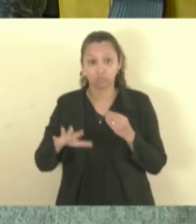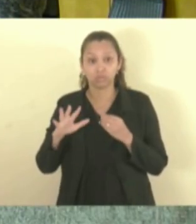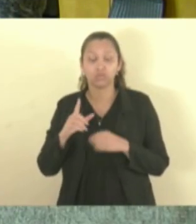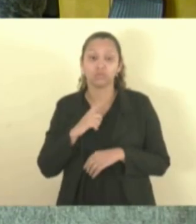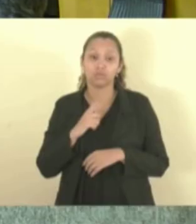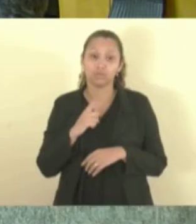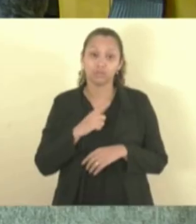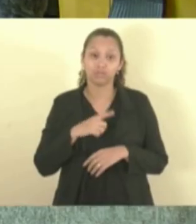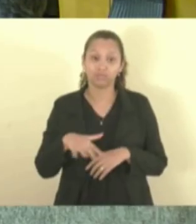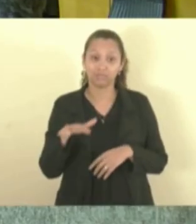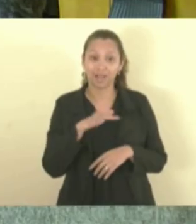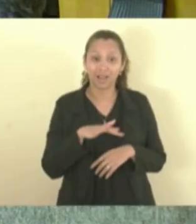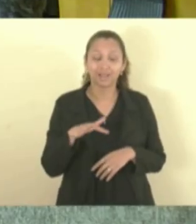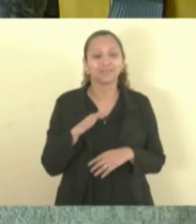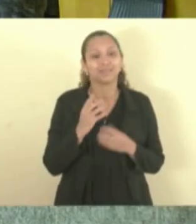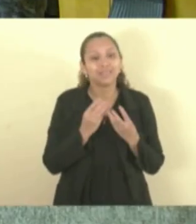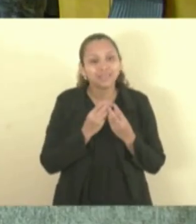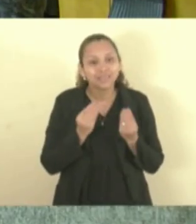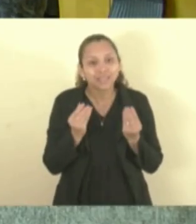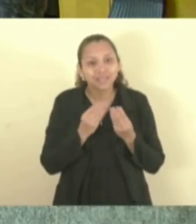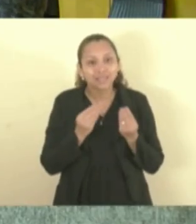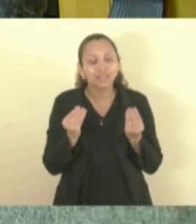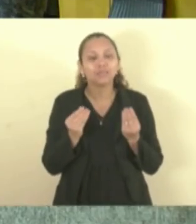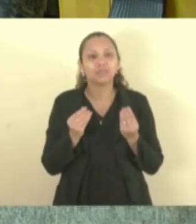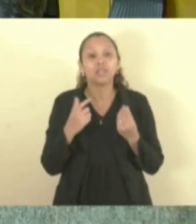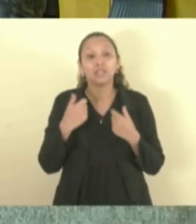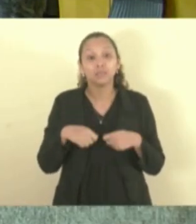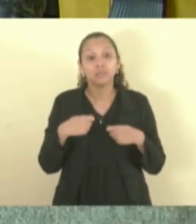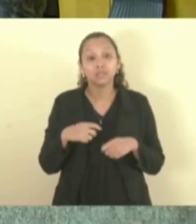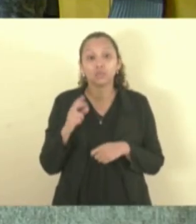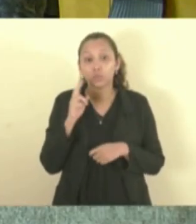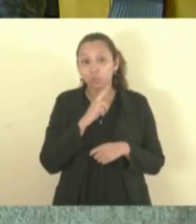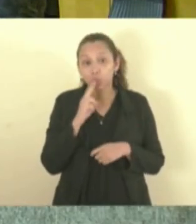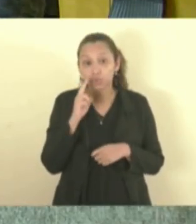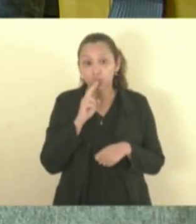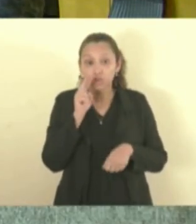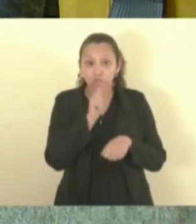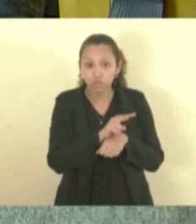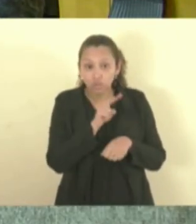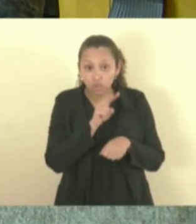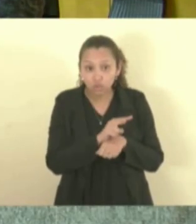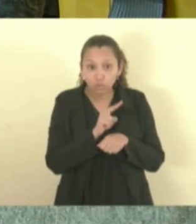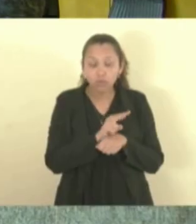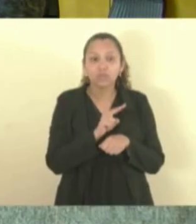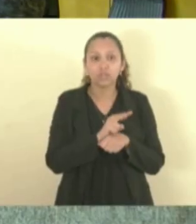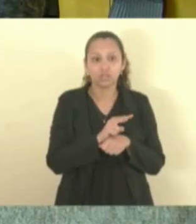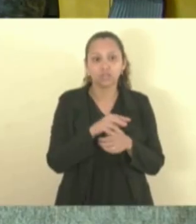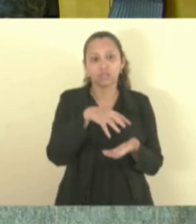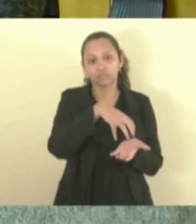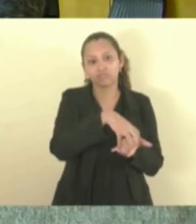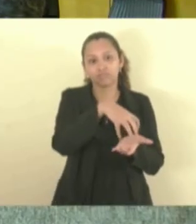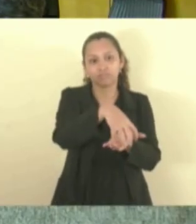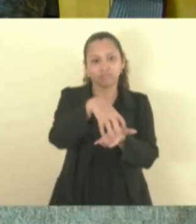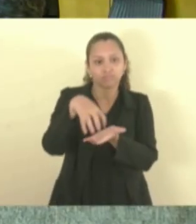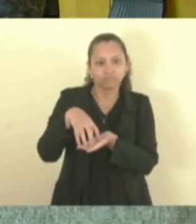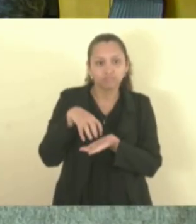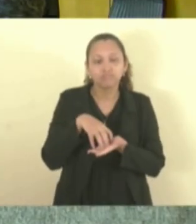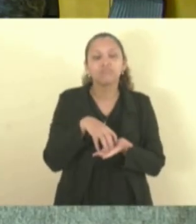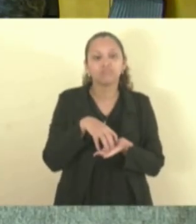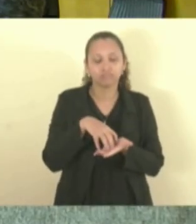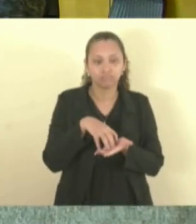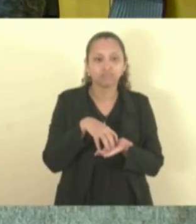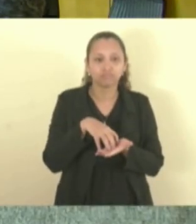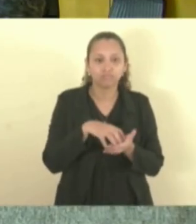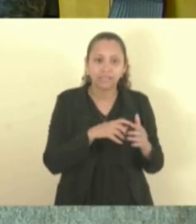áreas são muito sensíveis e há uma urgência de manter a conservação dessas áreas que se destinam